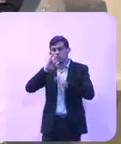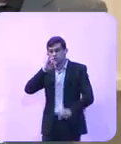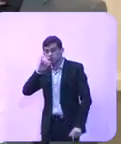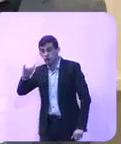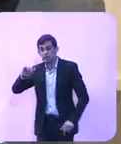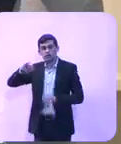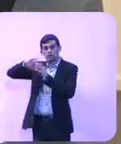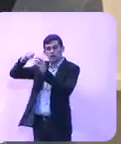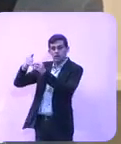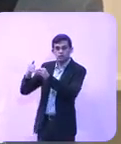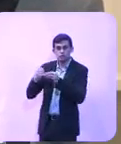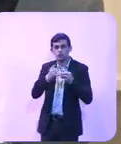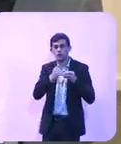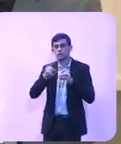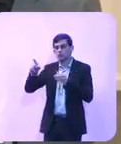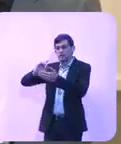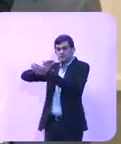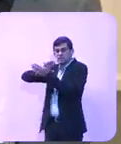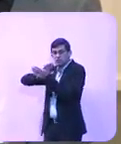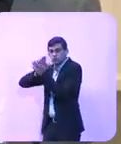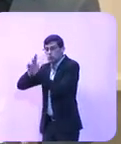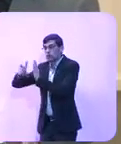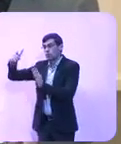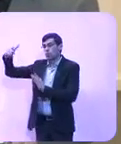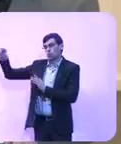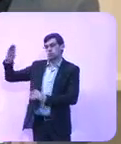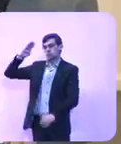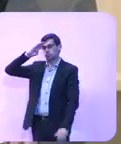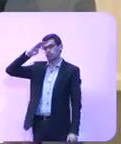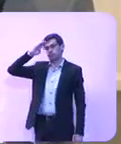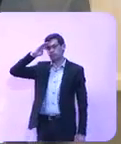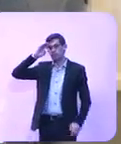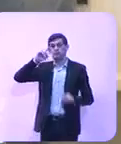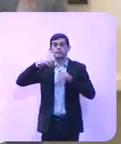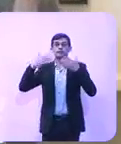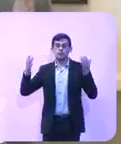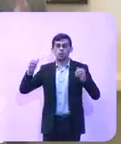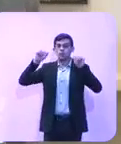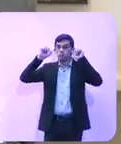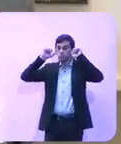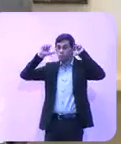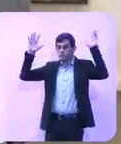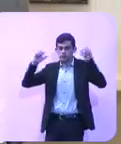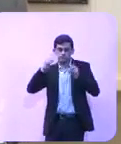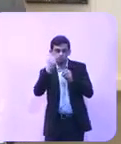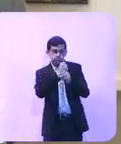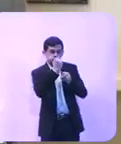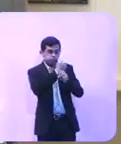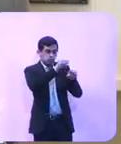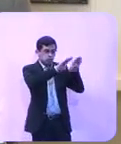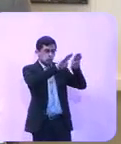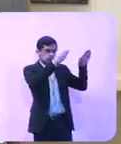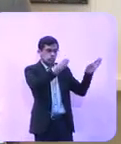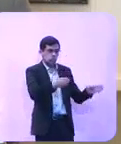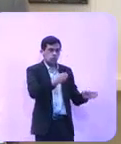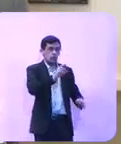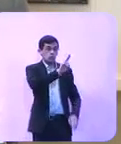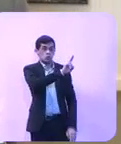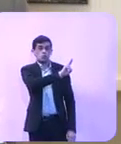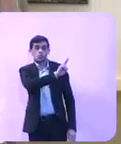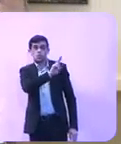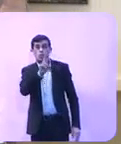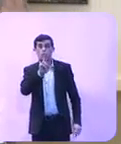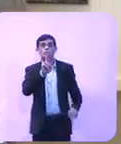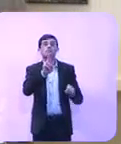vou destruir completamente os amalequitas. Moisés construiu um altar e lhe deu o seguinte